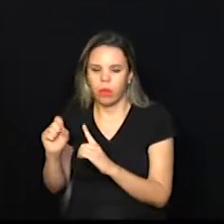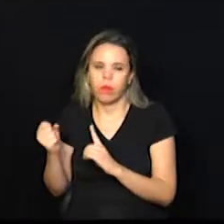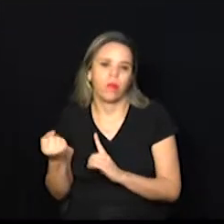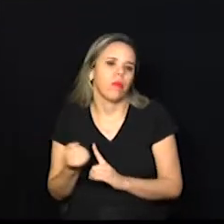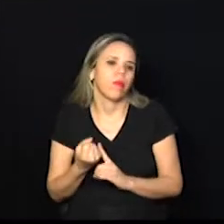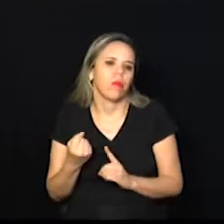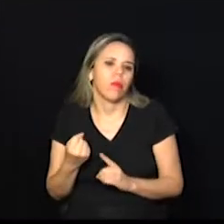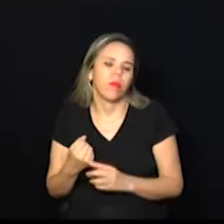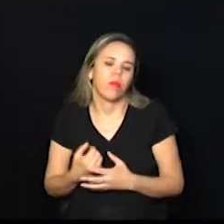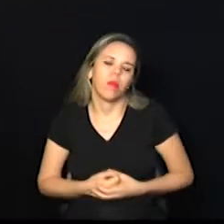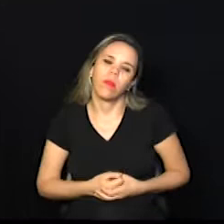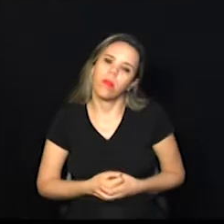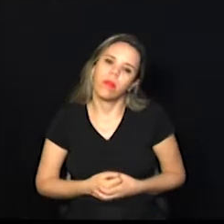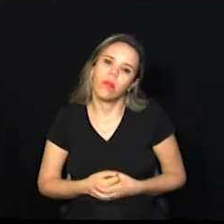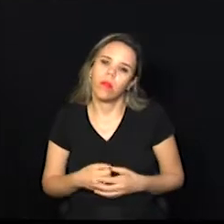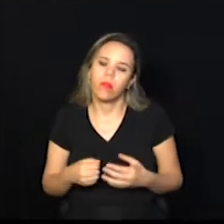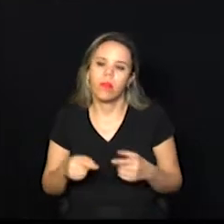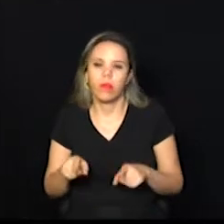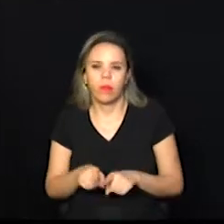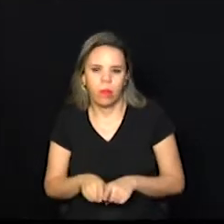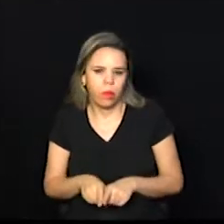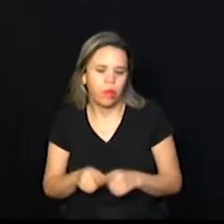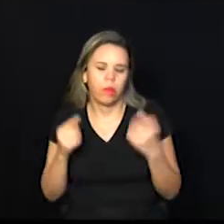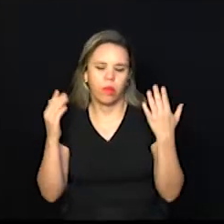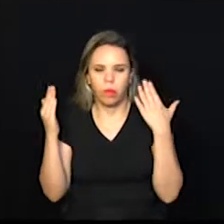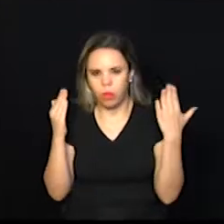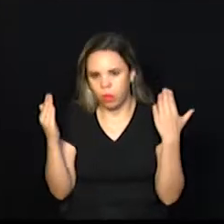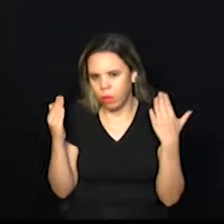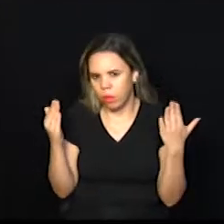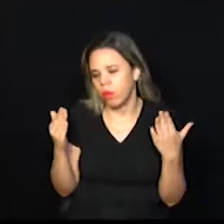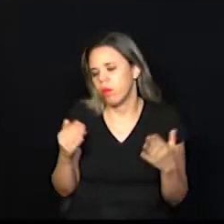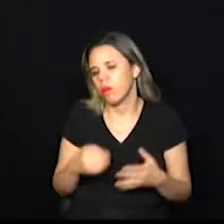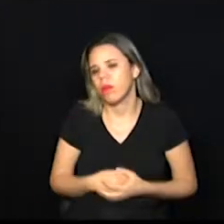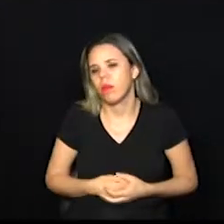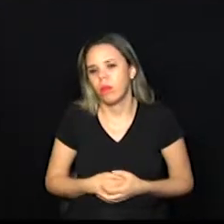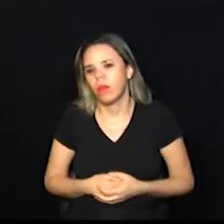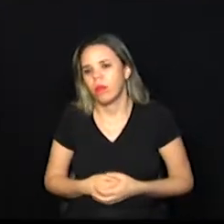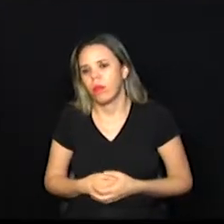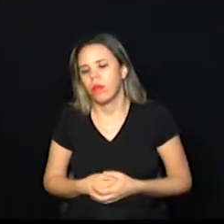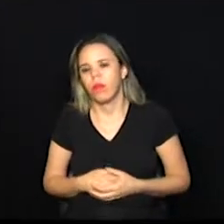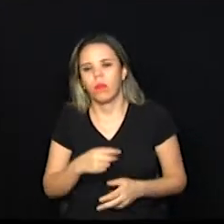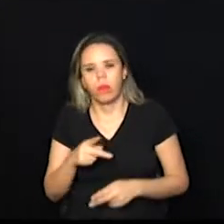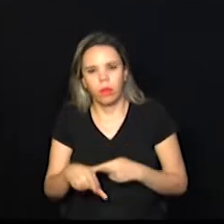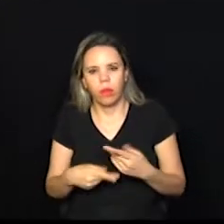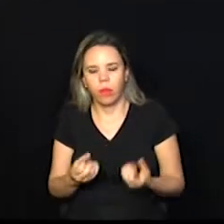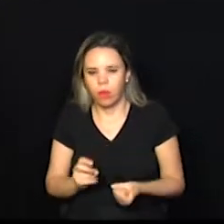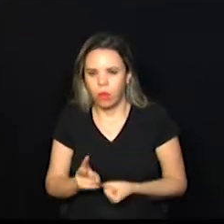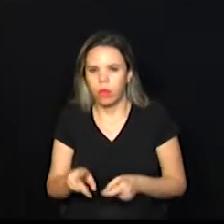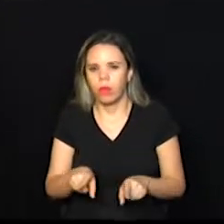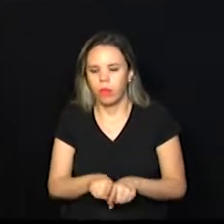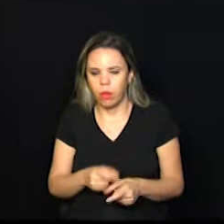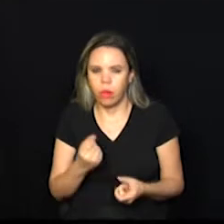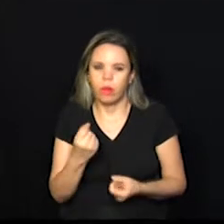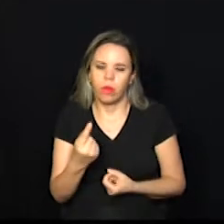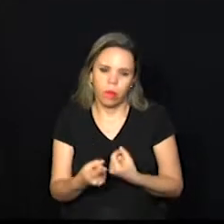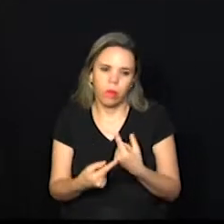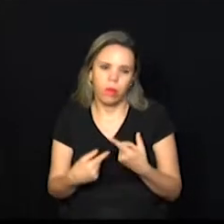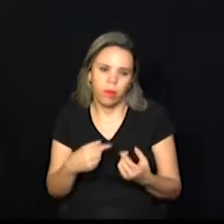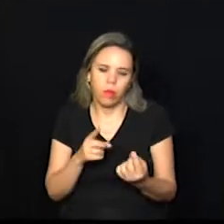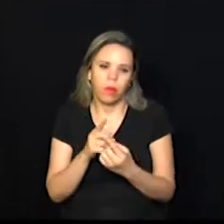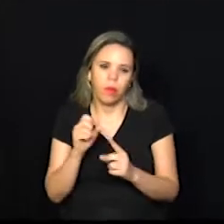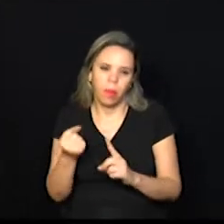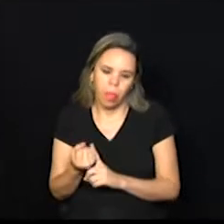pela assistente social e pela psicóloga. Nem sempre são concomitantes, mas tem casos que, pelo atendimento